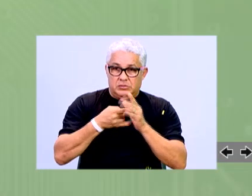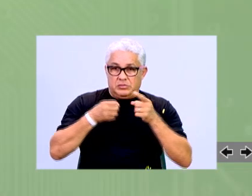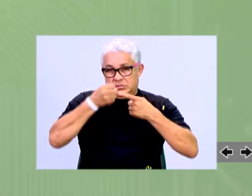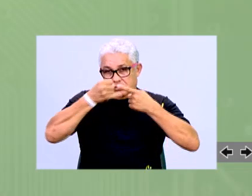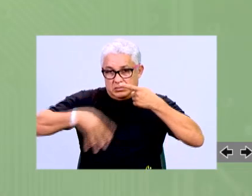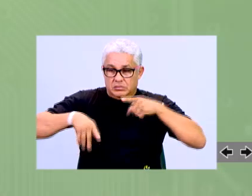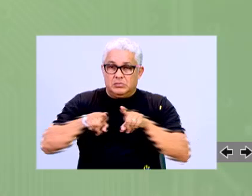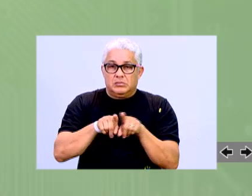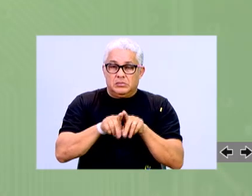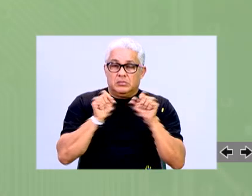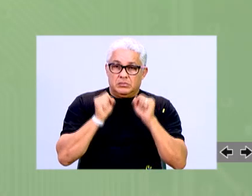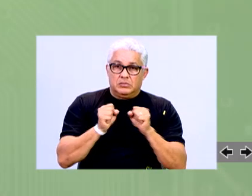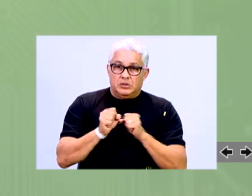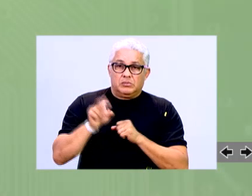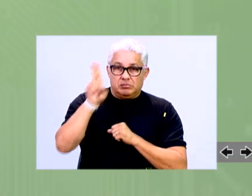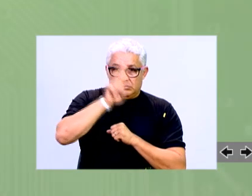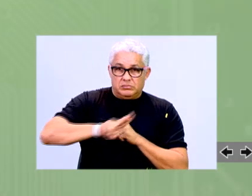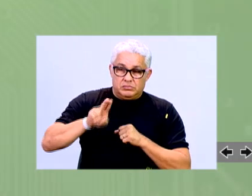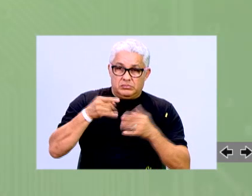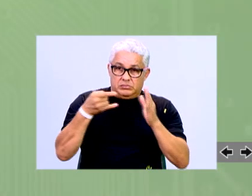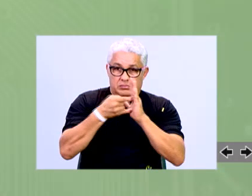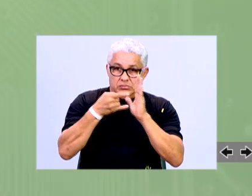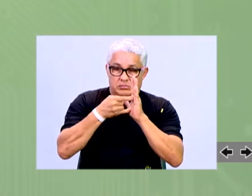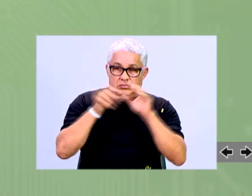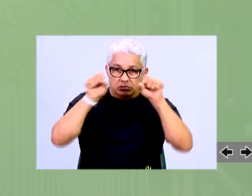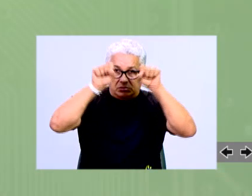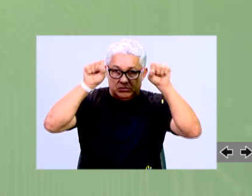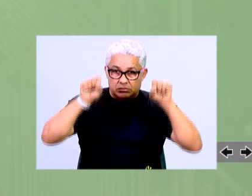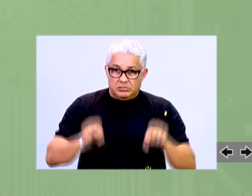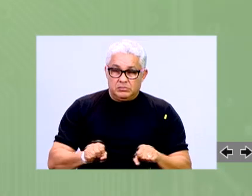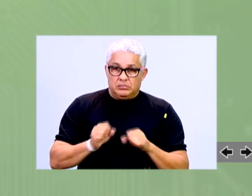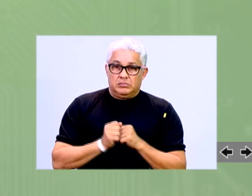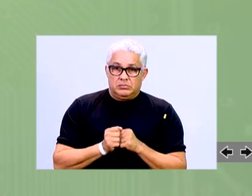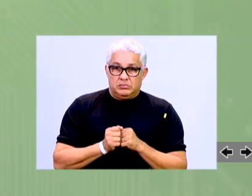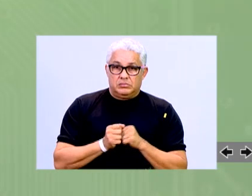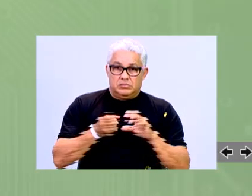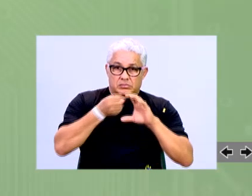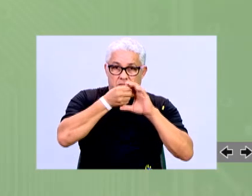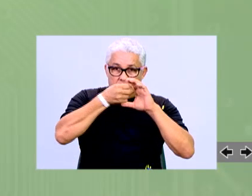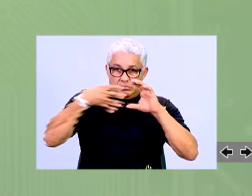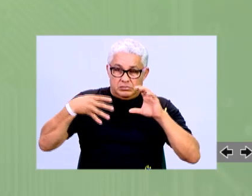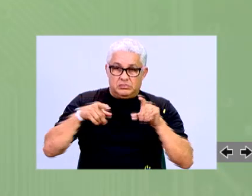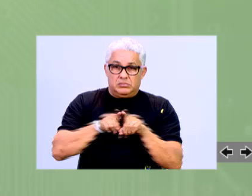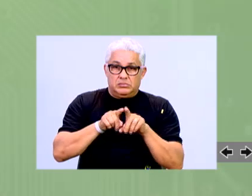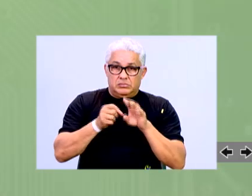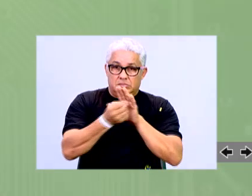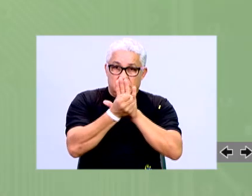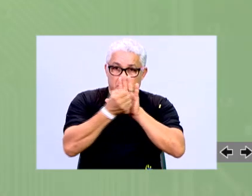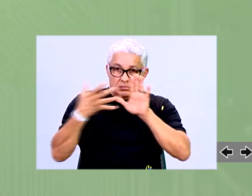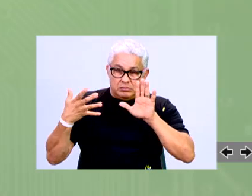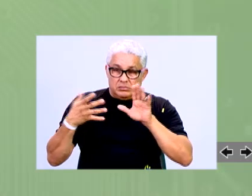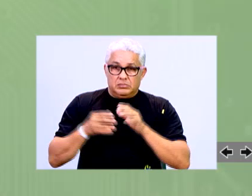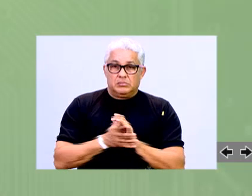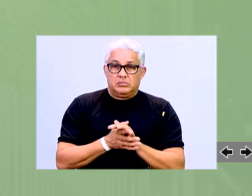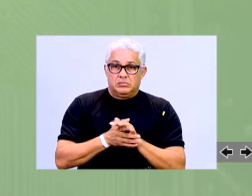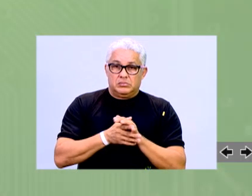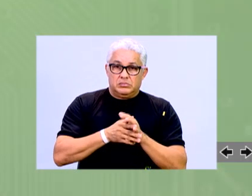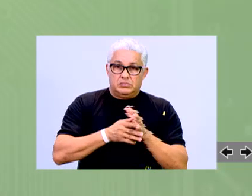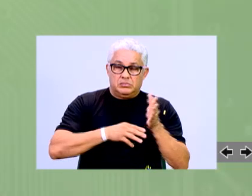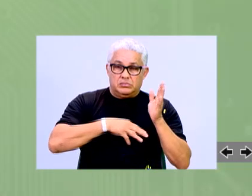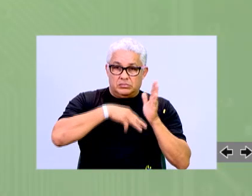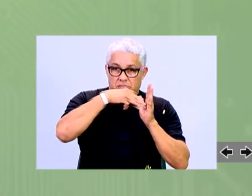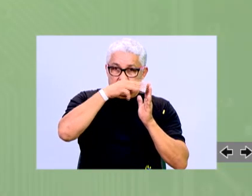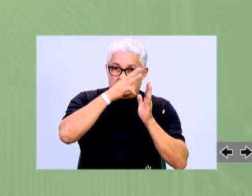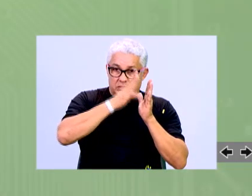que podemos utilizar no desenvolvimento de sistemas. Também veremos a caracterização e aplicação de